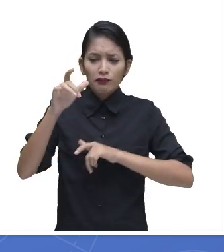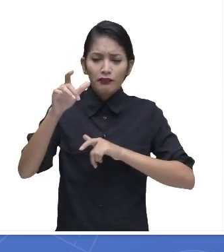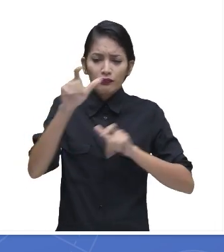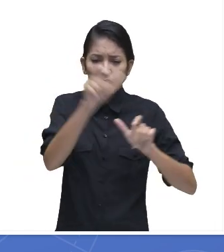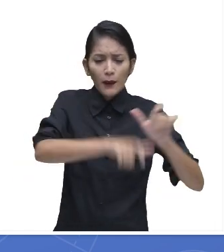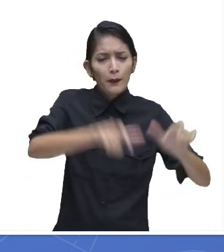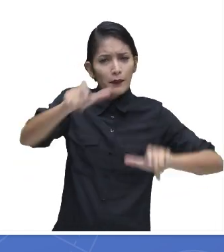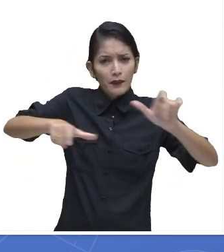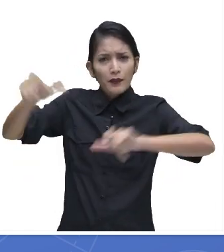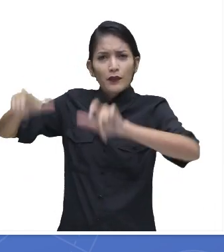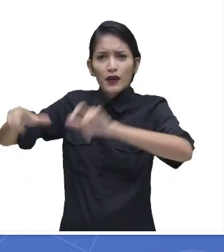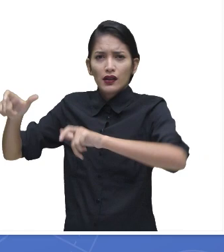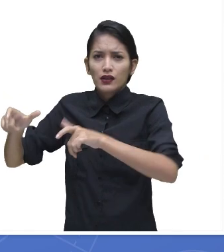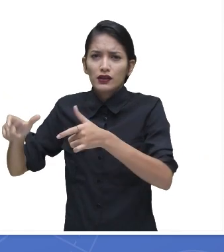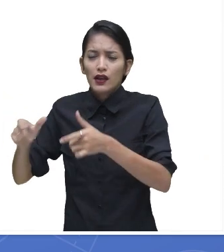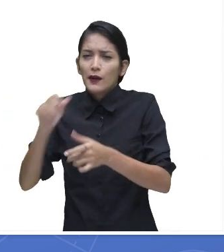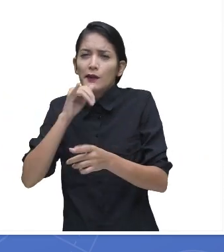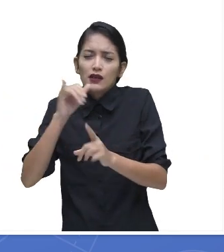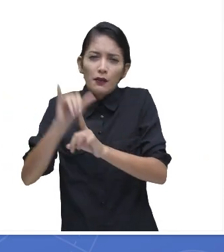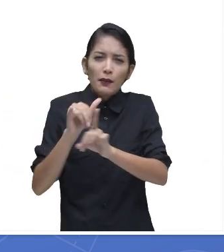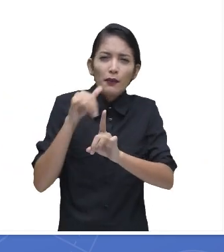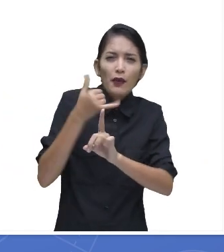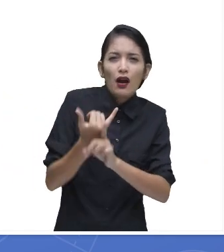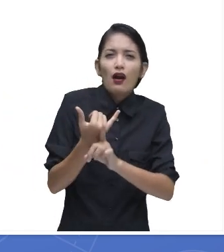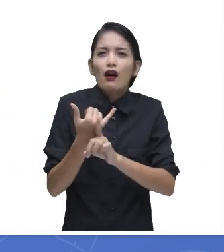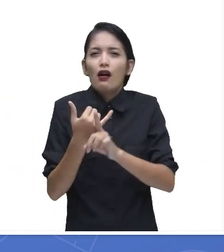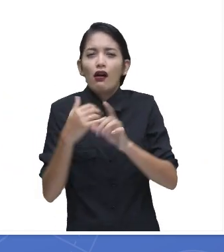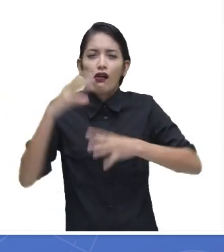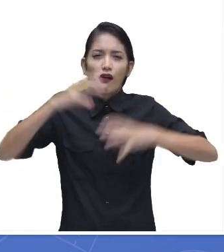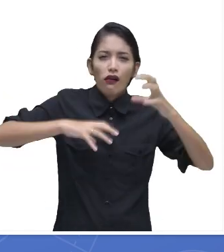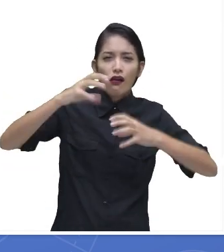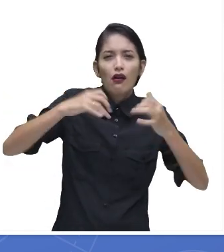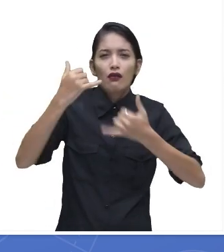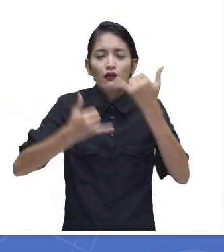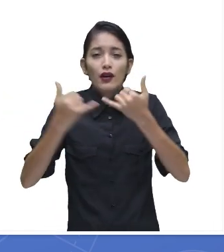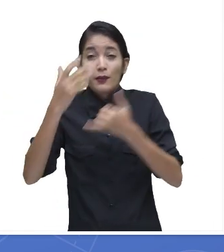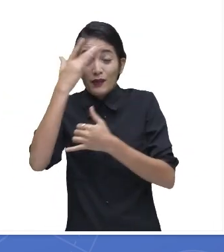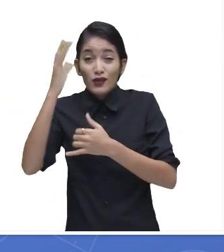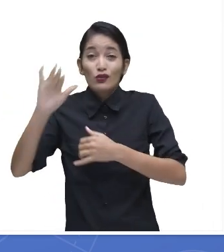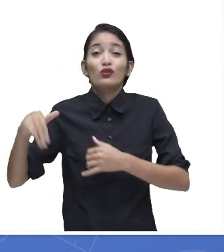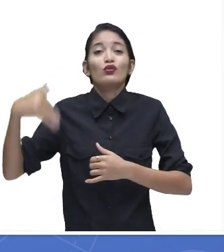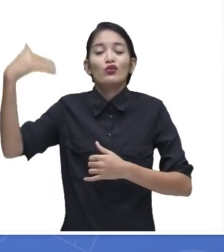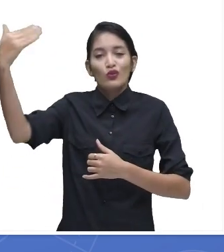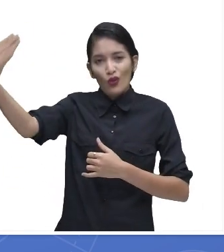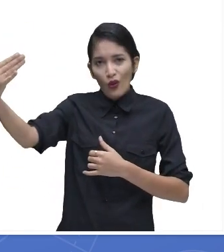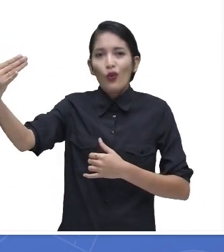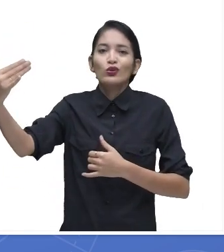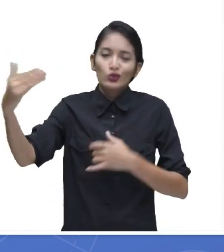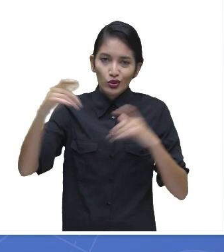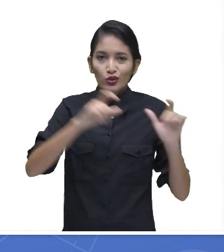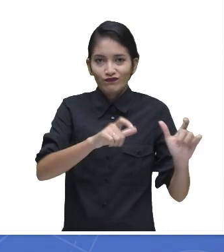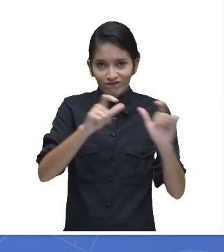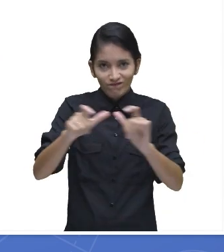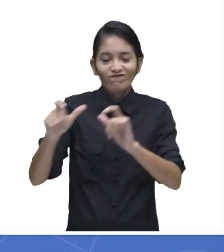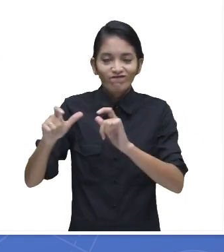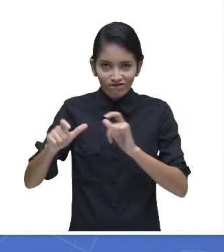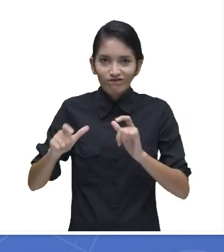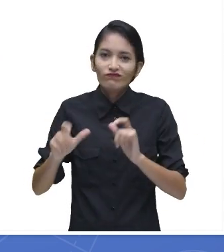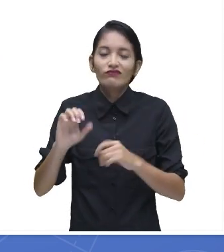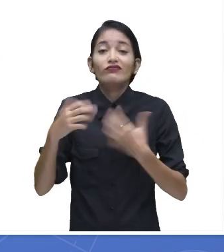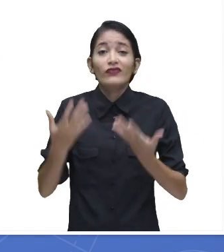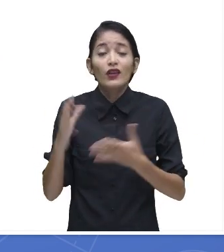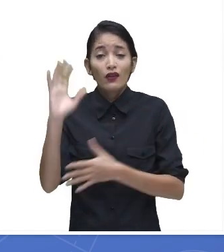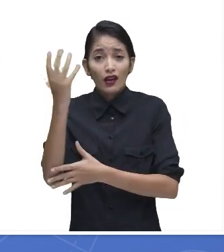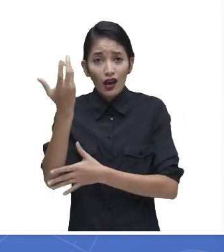fazem bullying, bagunçam, né, como dizem, com pessoas que são de outras regiões, né? Isso aconteceu